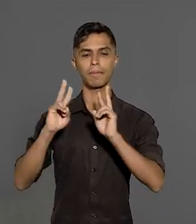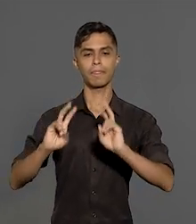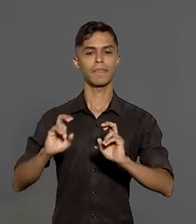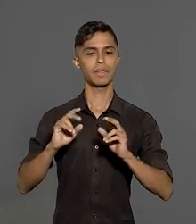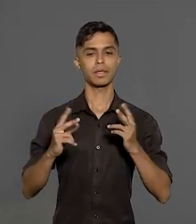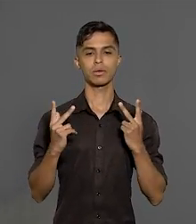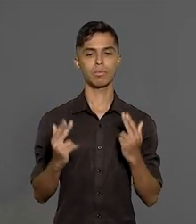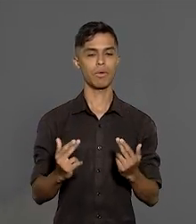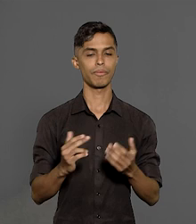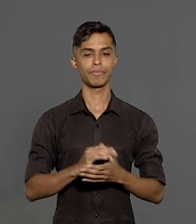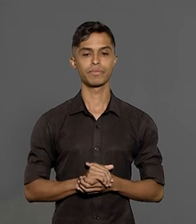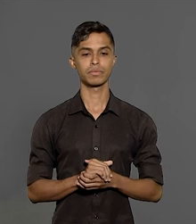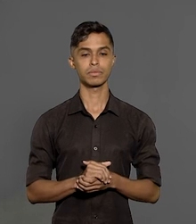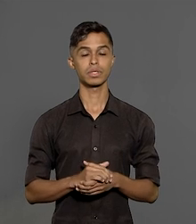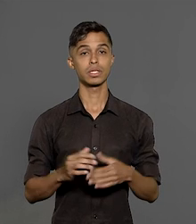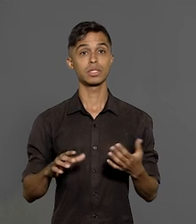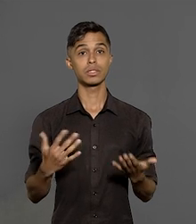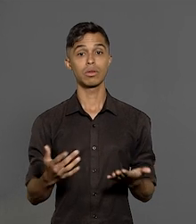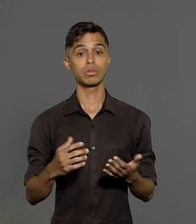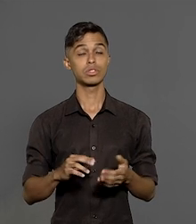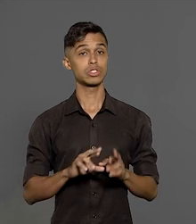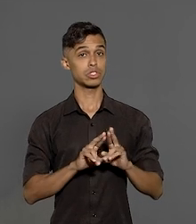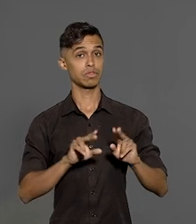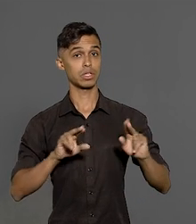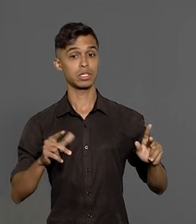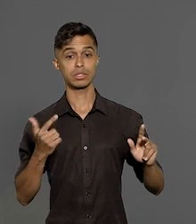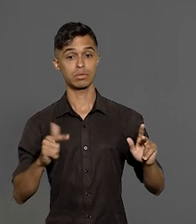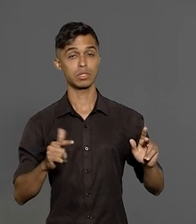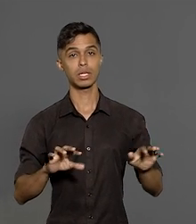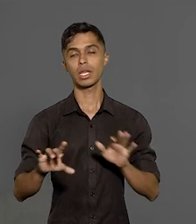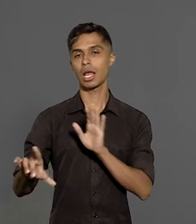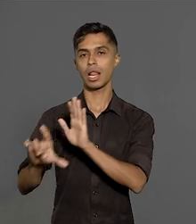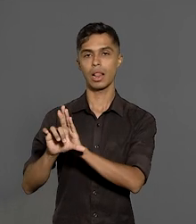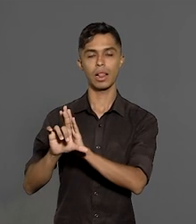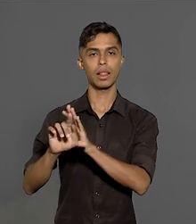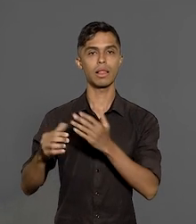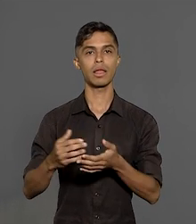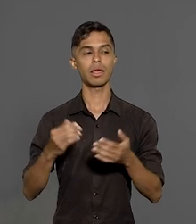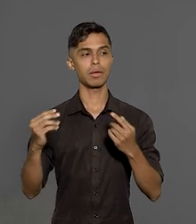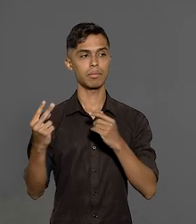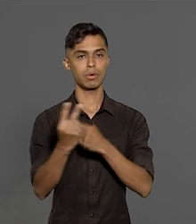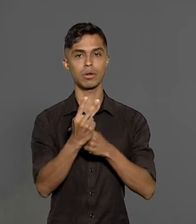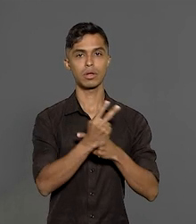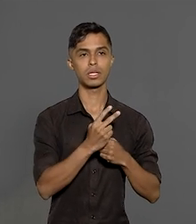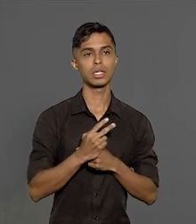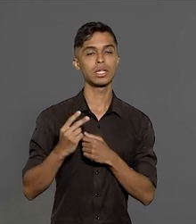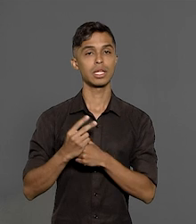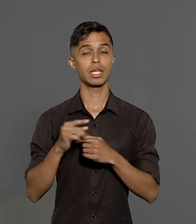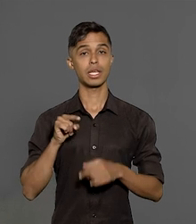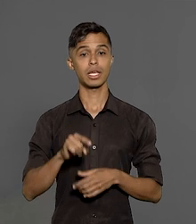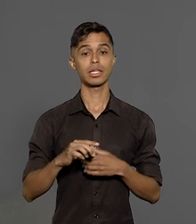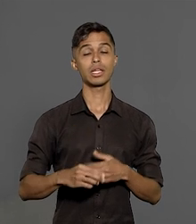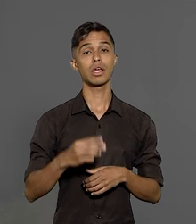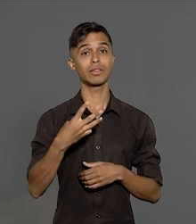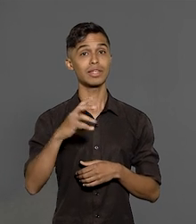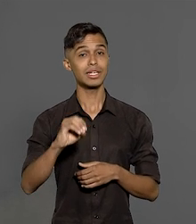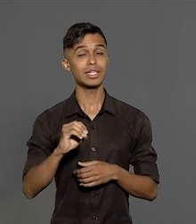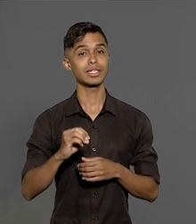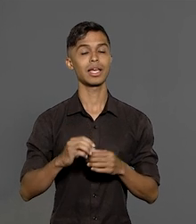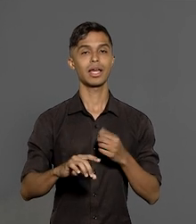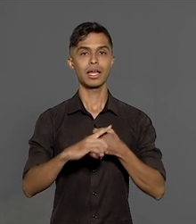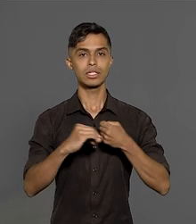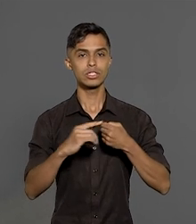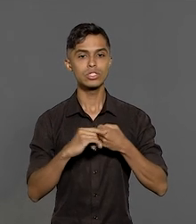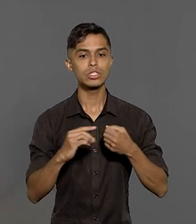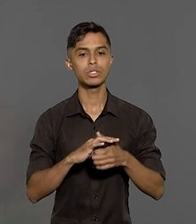sem distinção, temos direito à igual proteção da lei. Esse é um dos 30 artigos da Declaração Universal dos